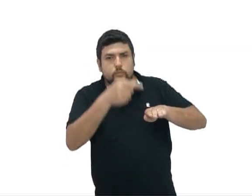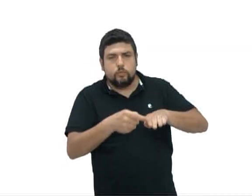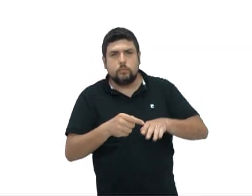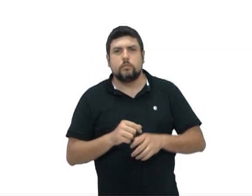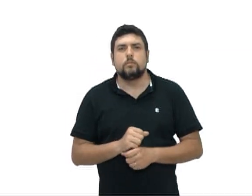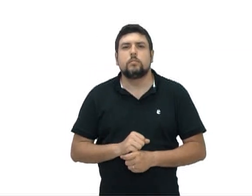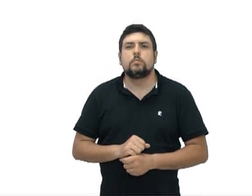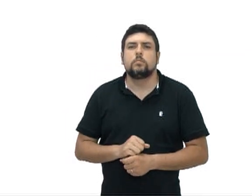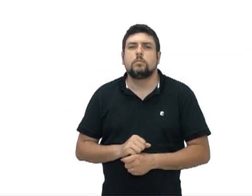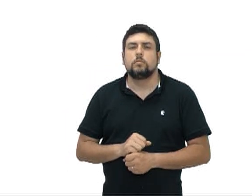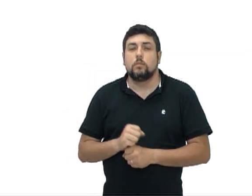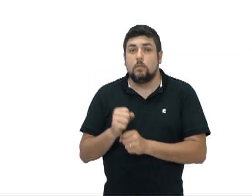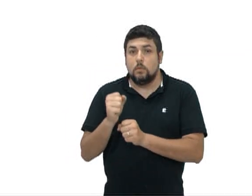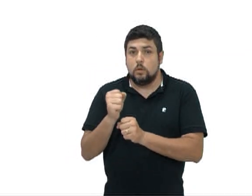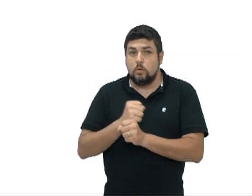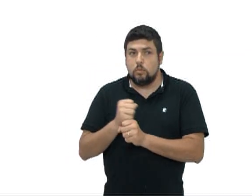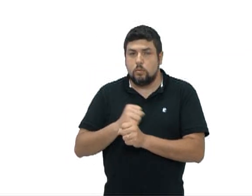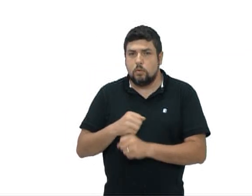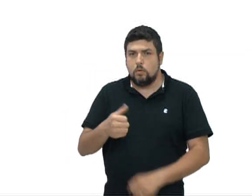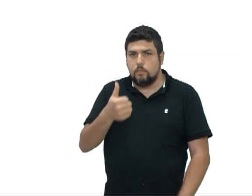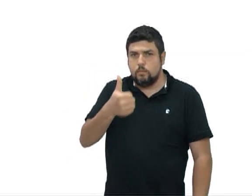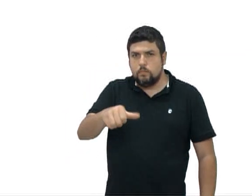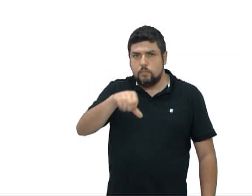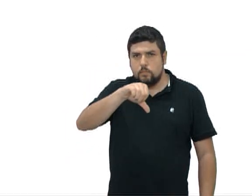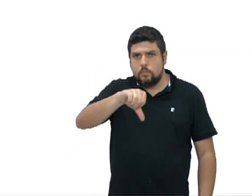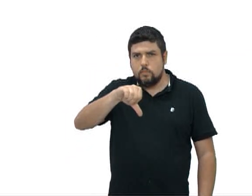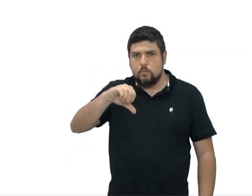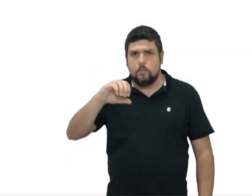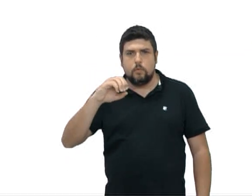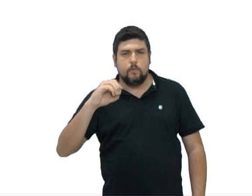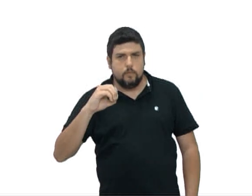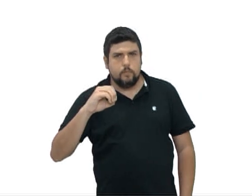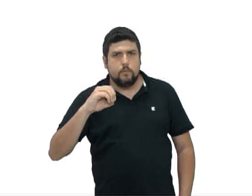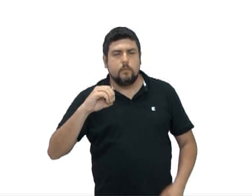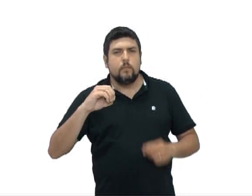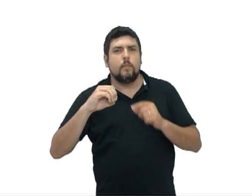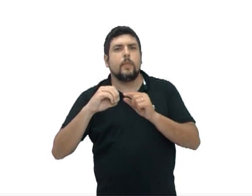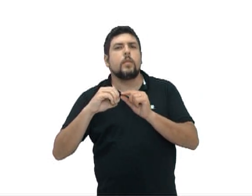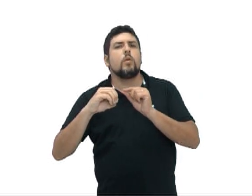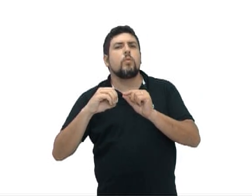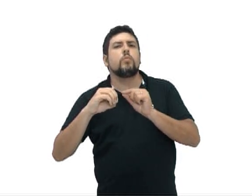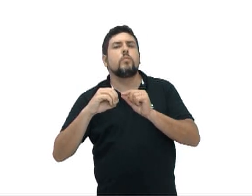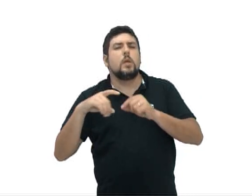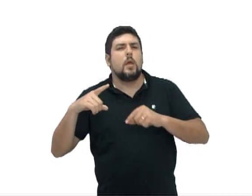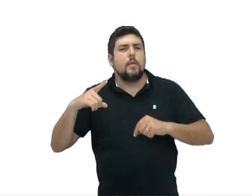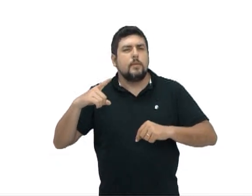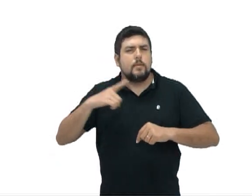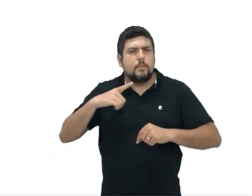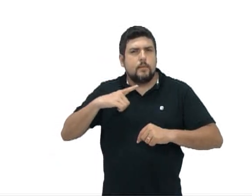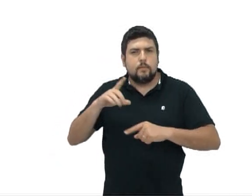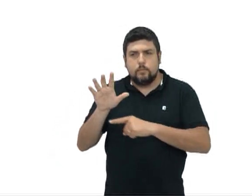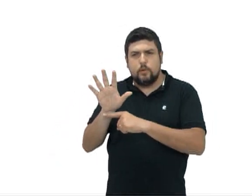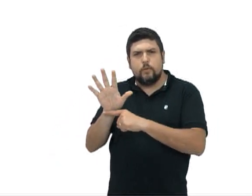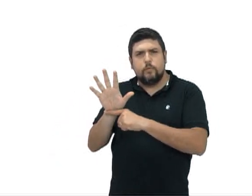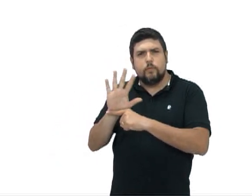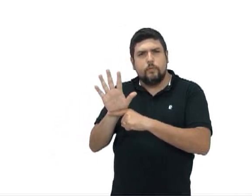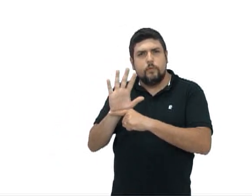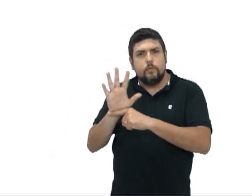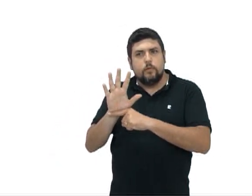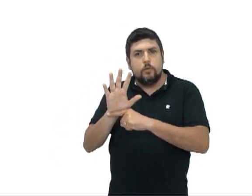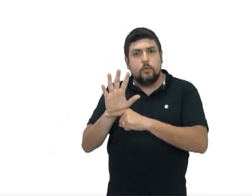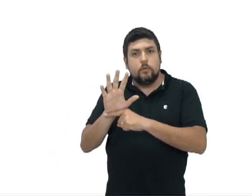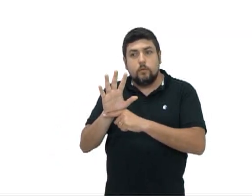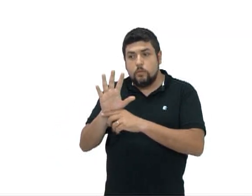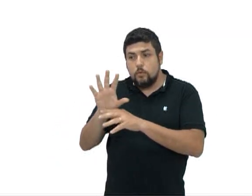90, o skate ele começa a ser pano de fundo para alguns filmes, né? E um filme clássico, né, é o filme